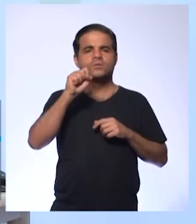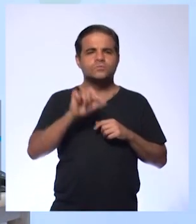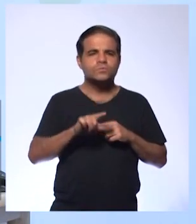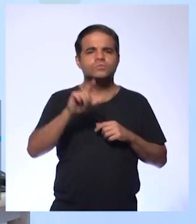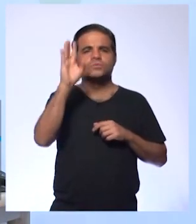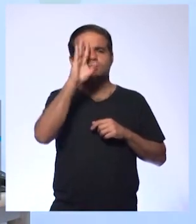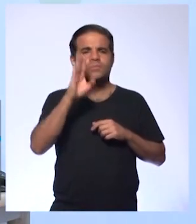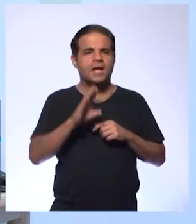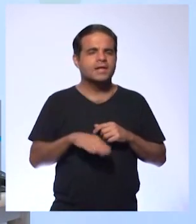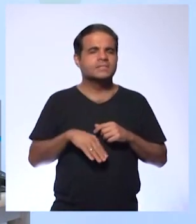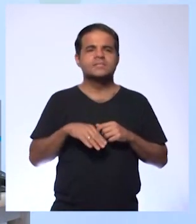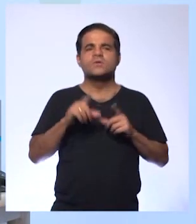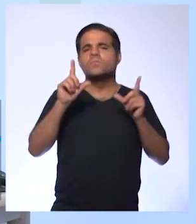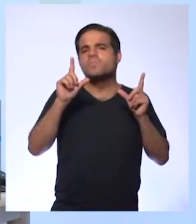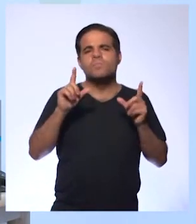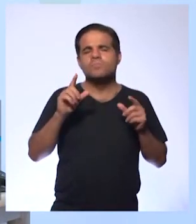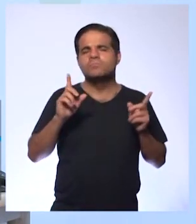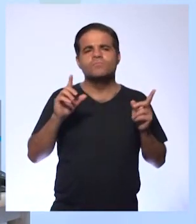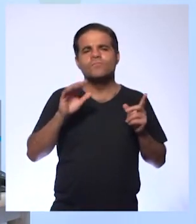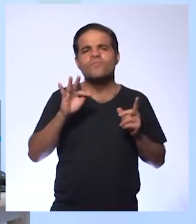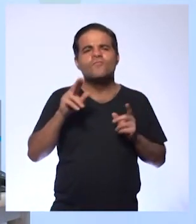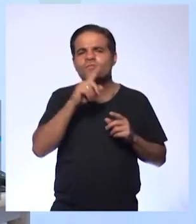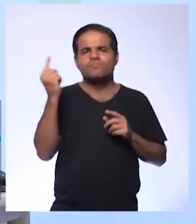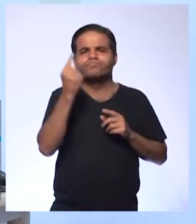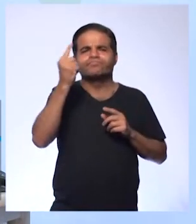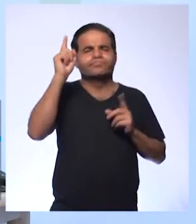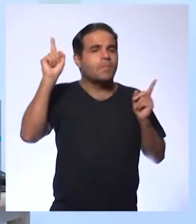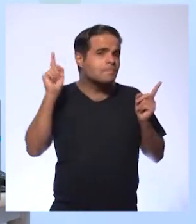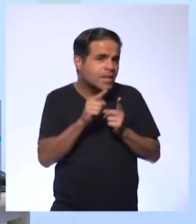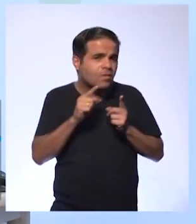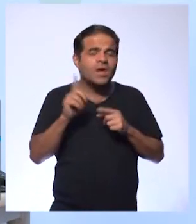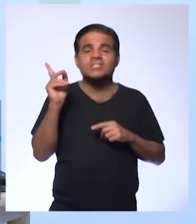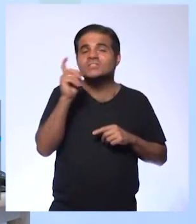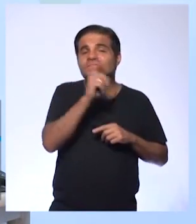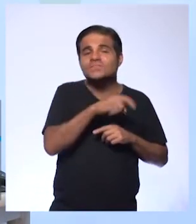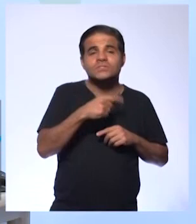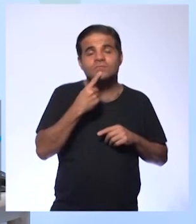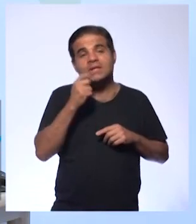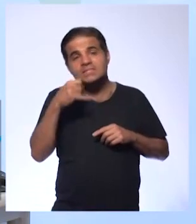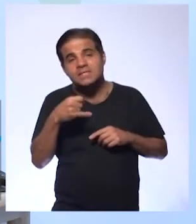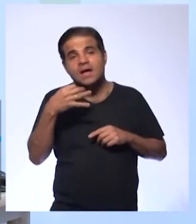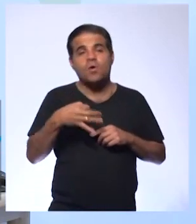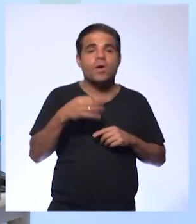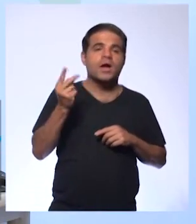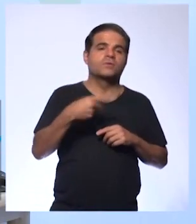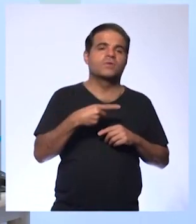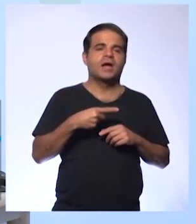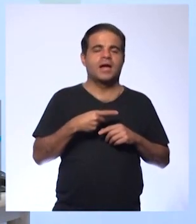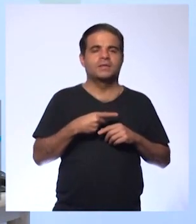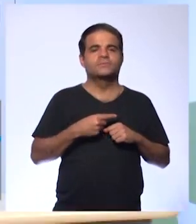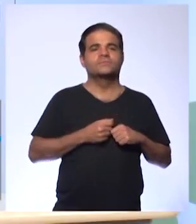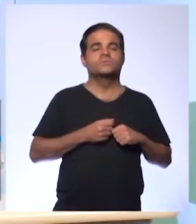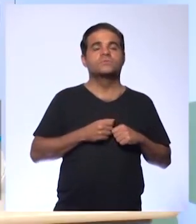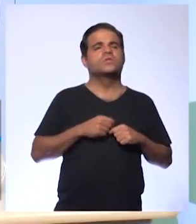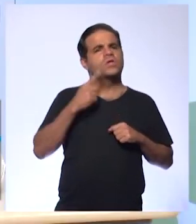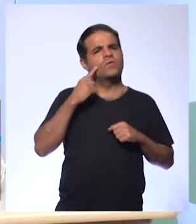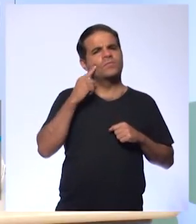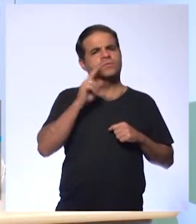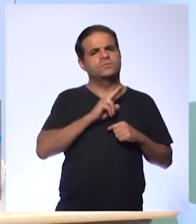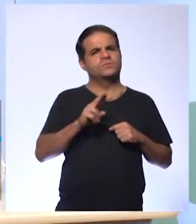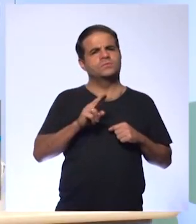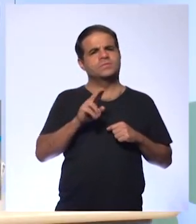Brasil, né, o mini furacão, né, então a gente é difícil dizer se é correto, se é errado. Eu vi um nome que circulou na